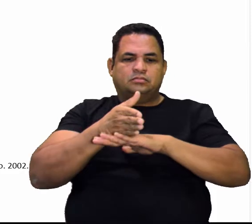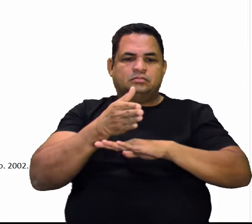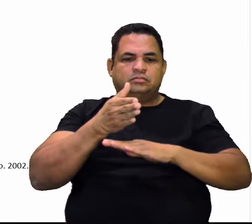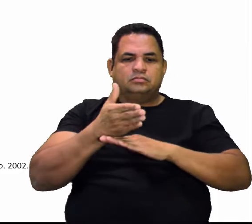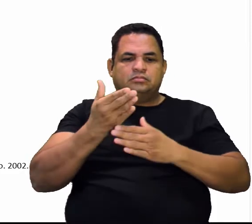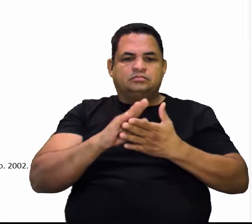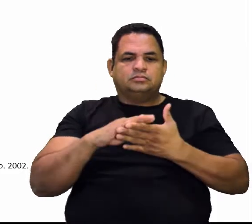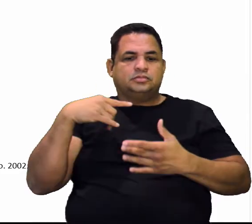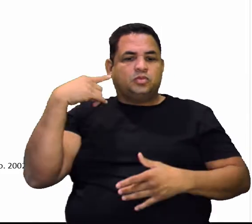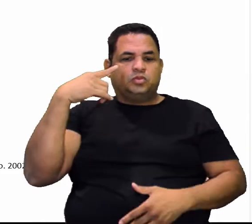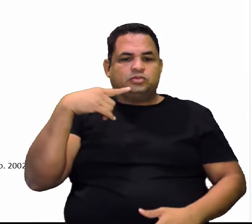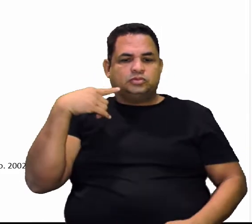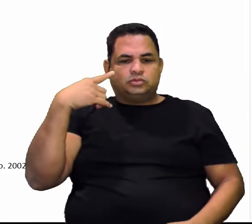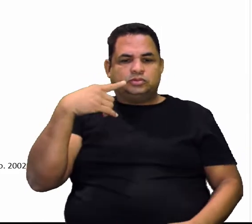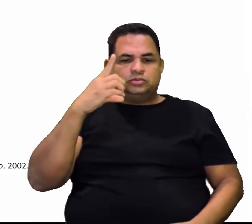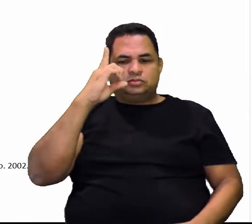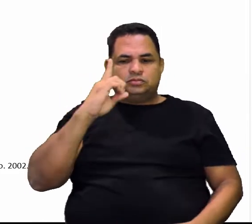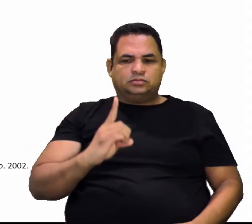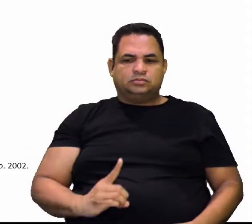participar da magistratura.